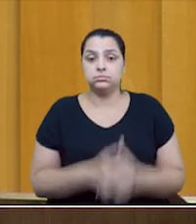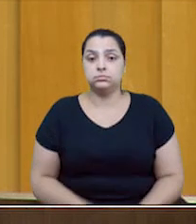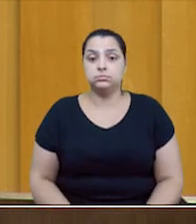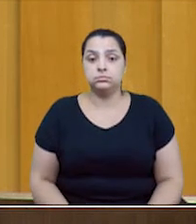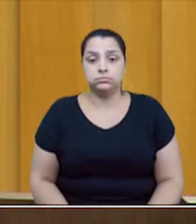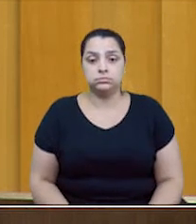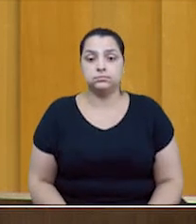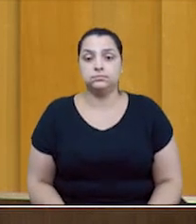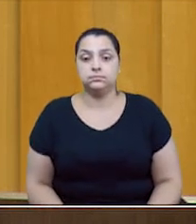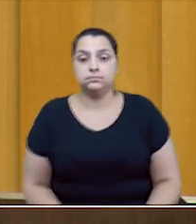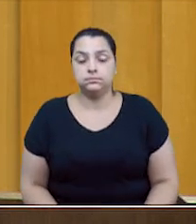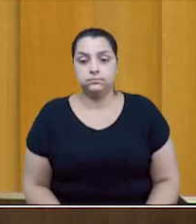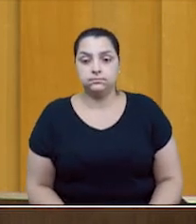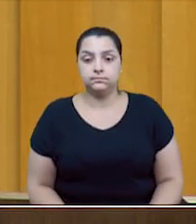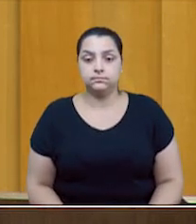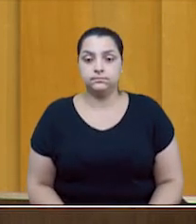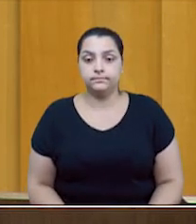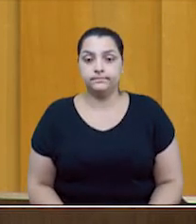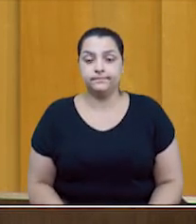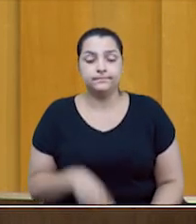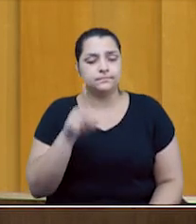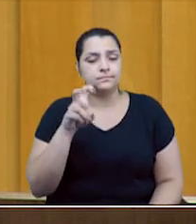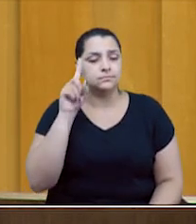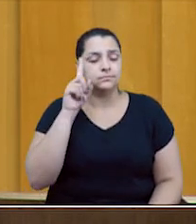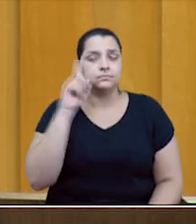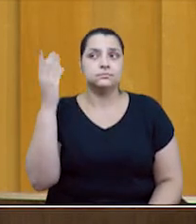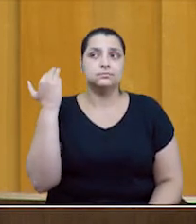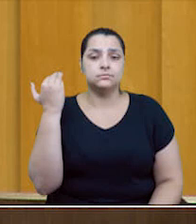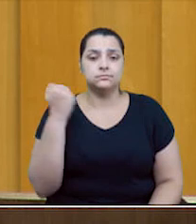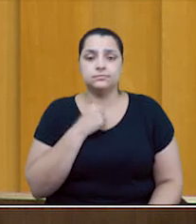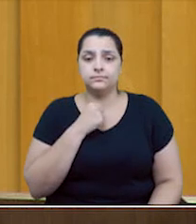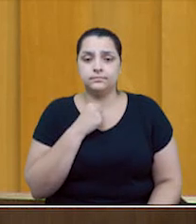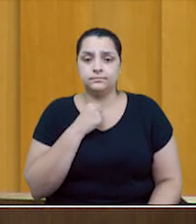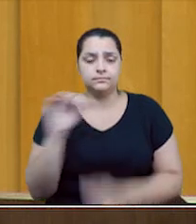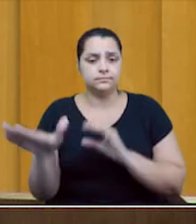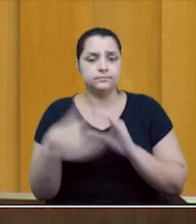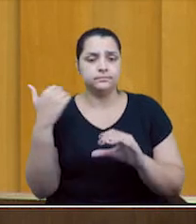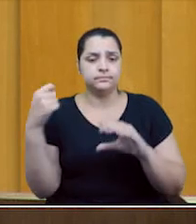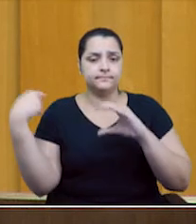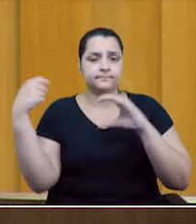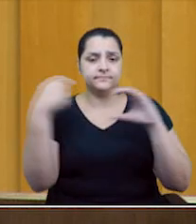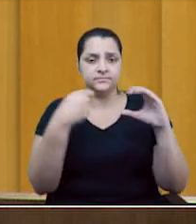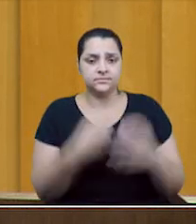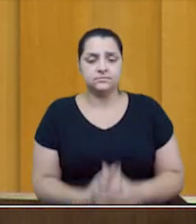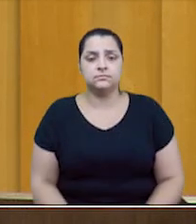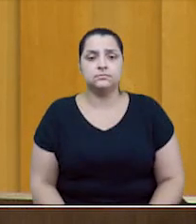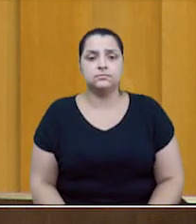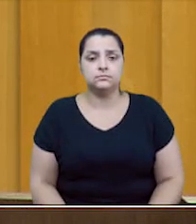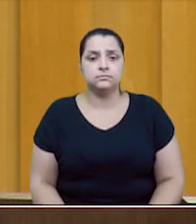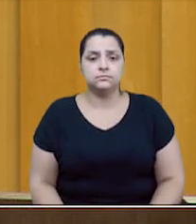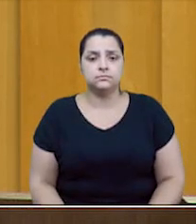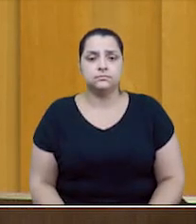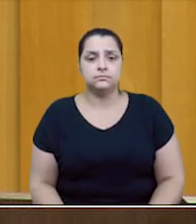há uns 15 dias atrás, recebi um vídeo que continha lá numa rede